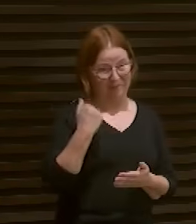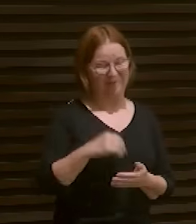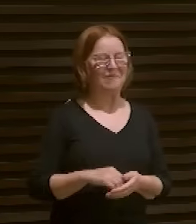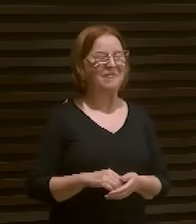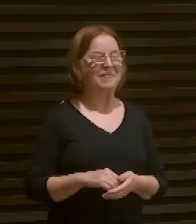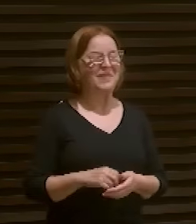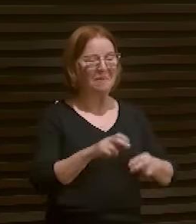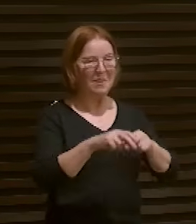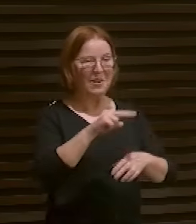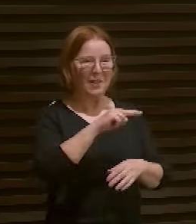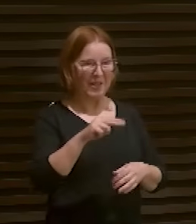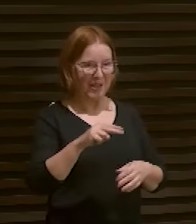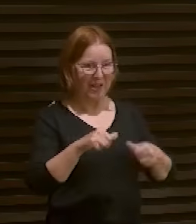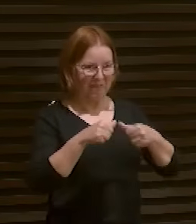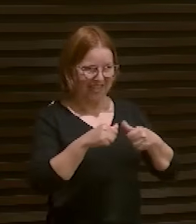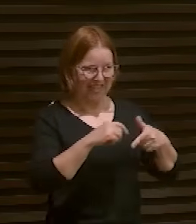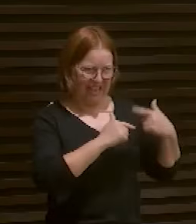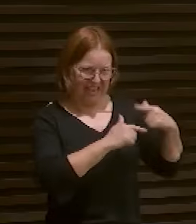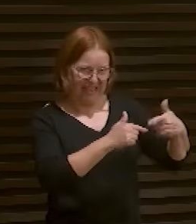dessa tradição